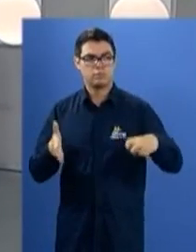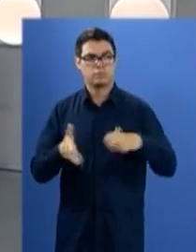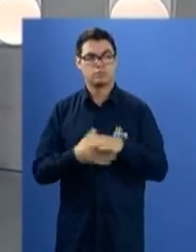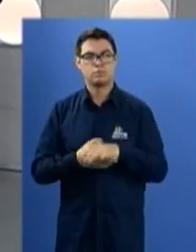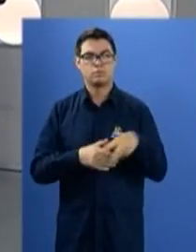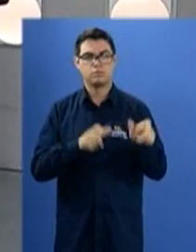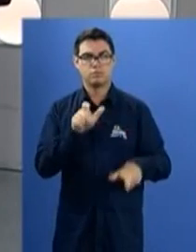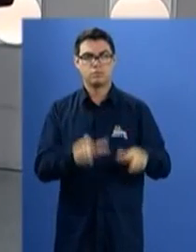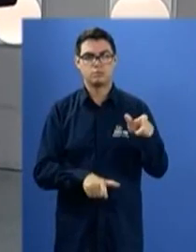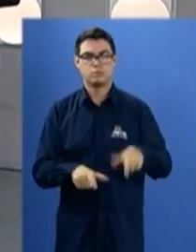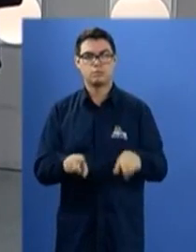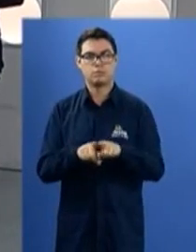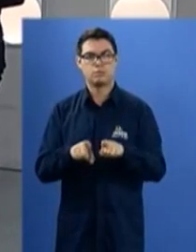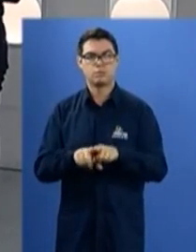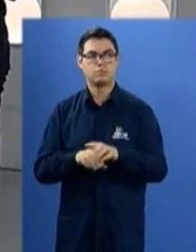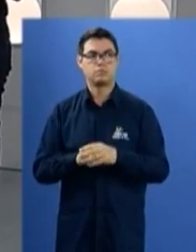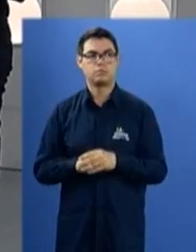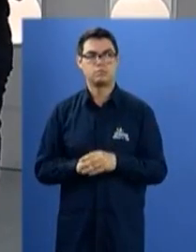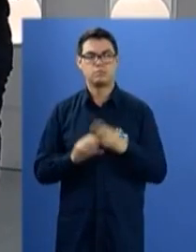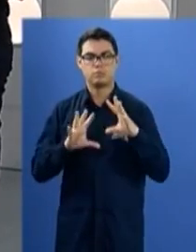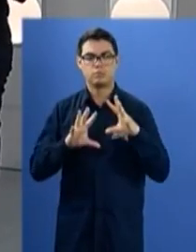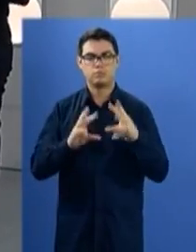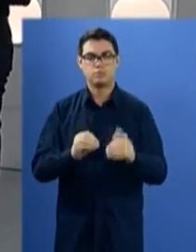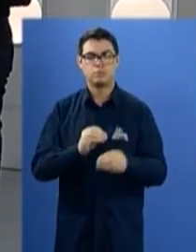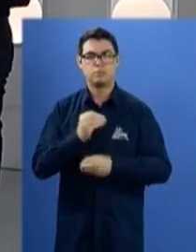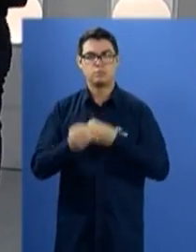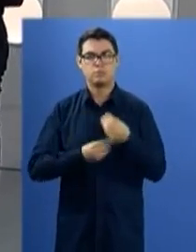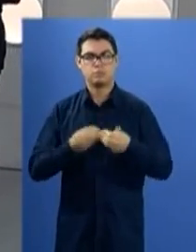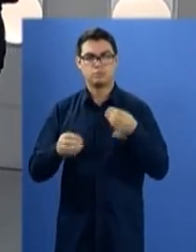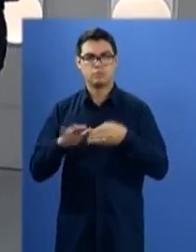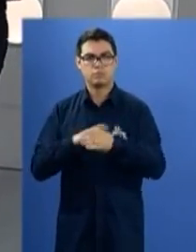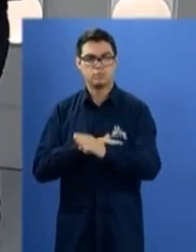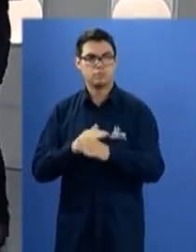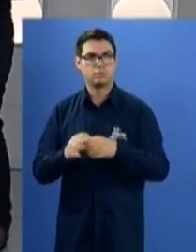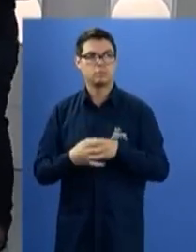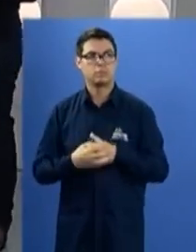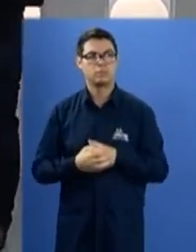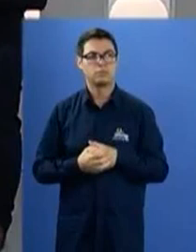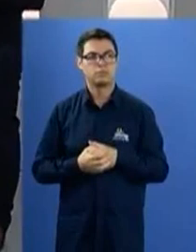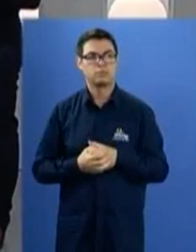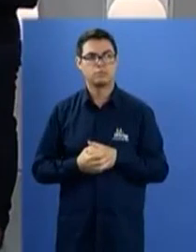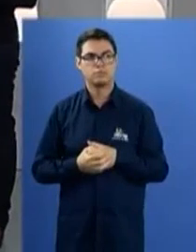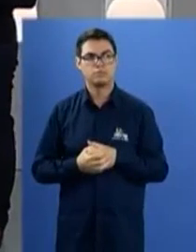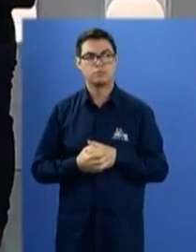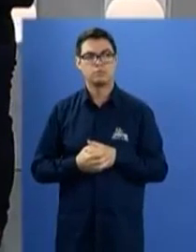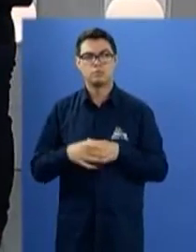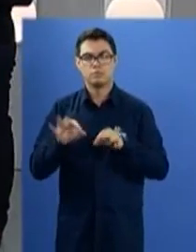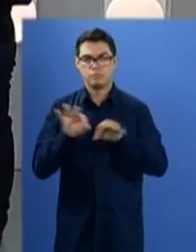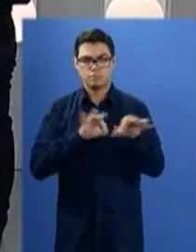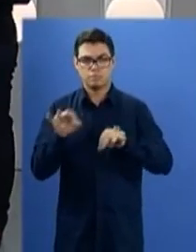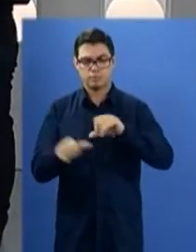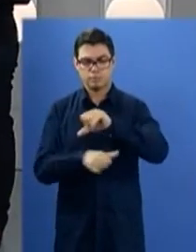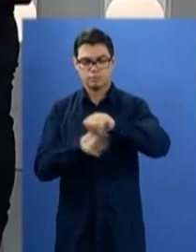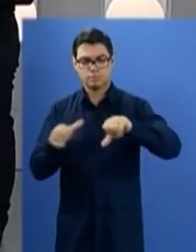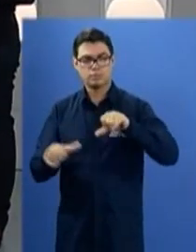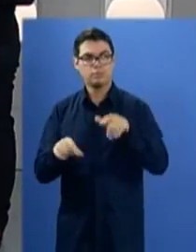e os consumidores. Tudo isso estão nas entradas. O processo de